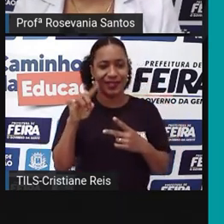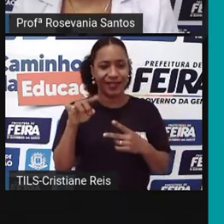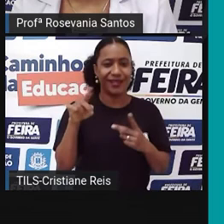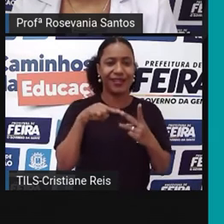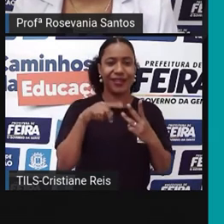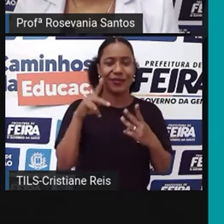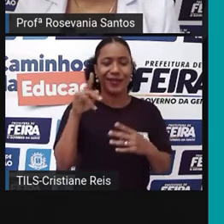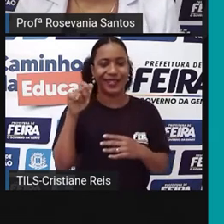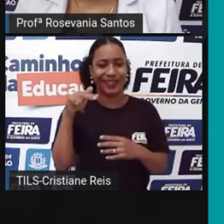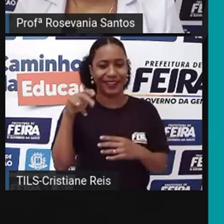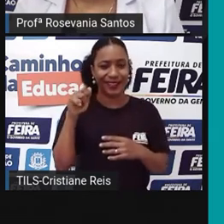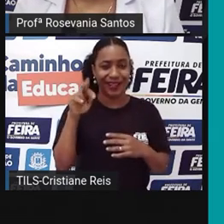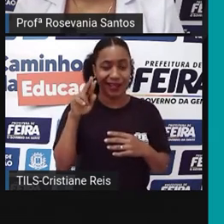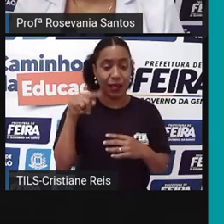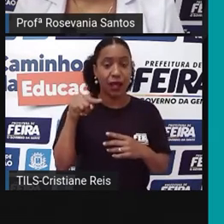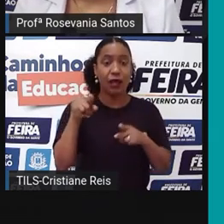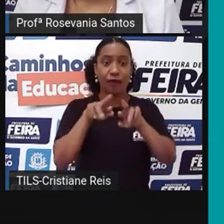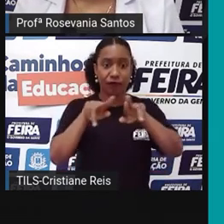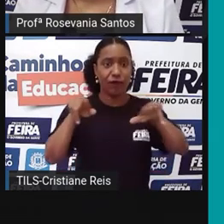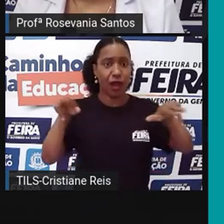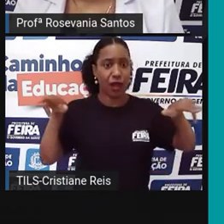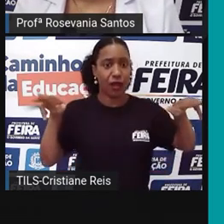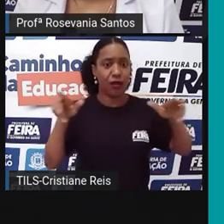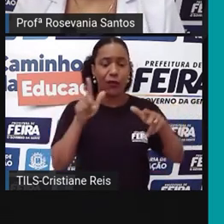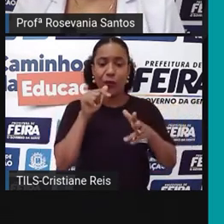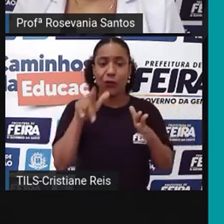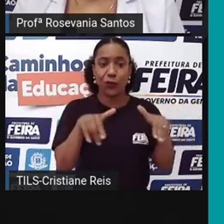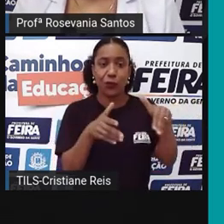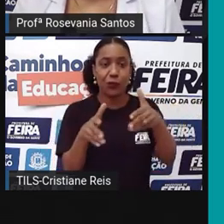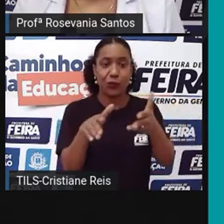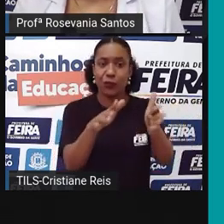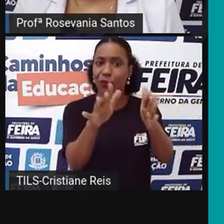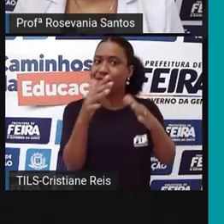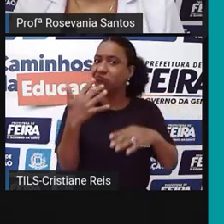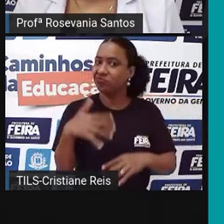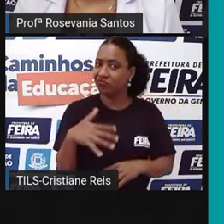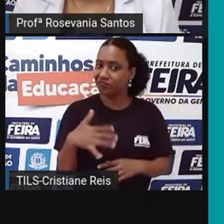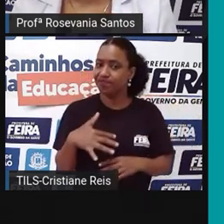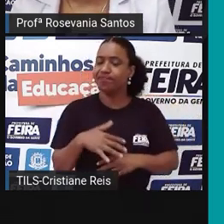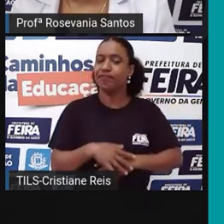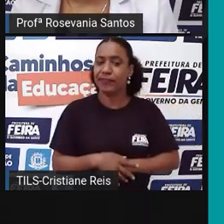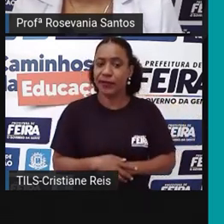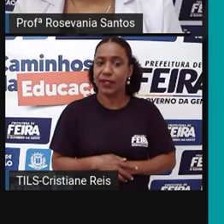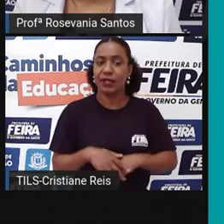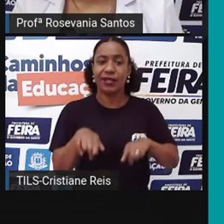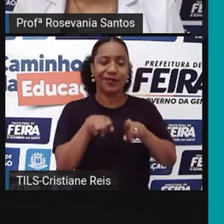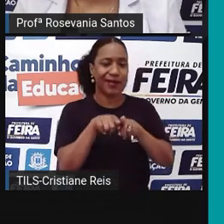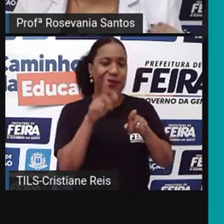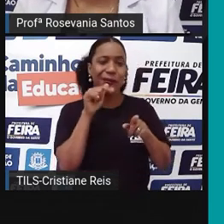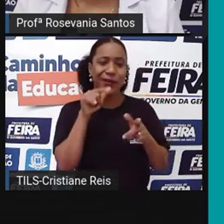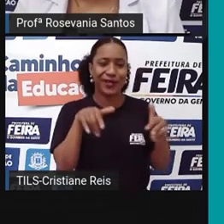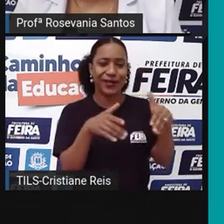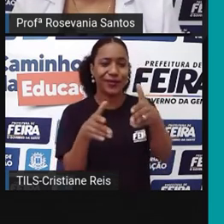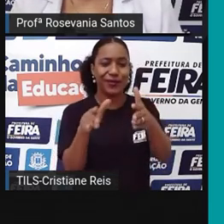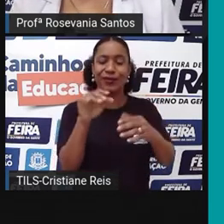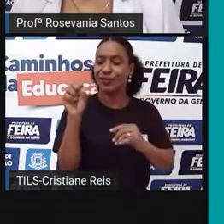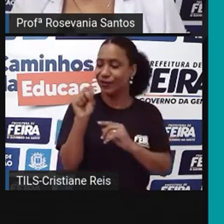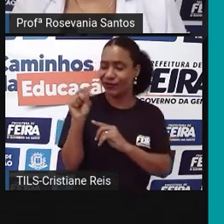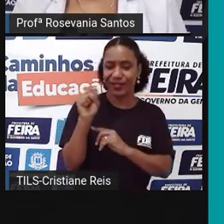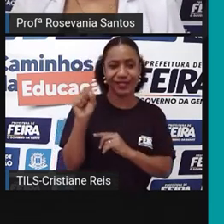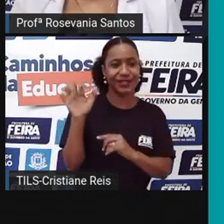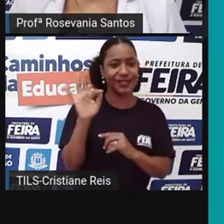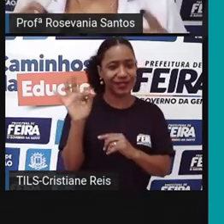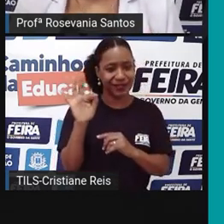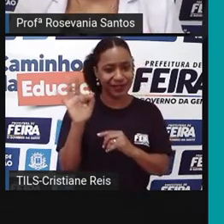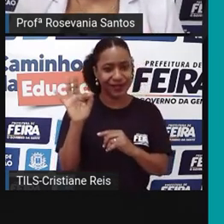Rio Paraguai, o Rio Uruguai, então são vários rios. Então a gente tem aqui, tem o Rio São Francisco também, que nasce, né, em